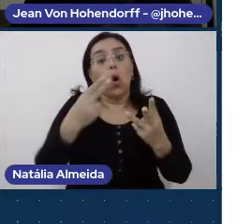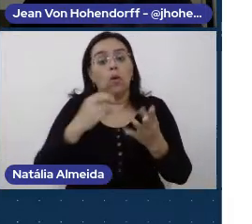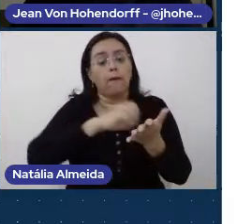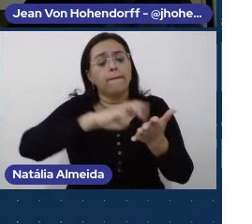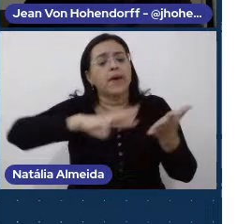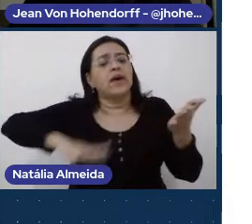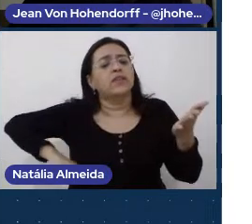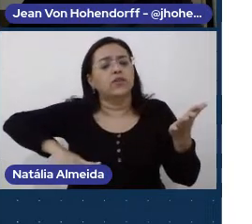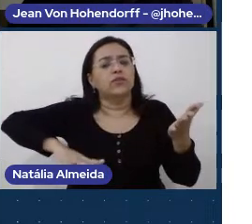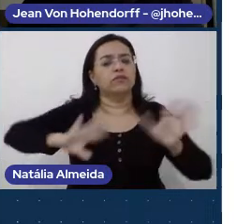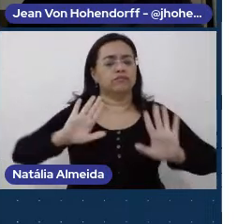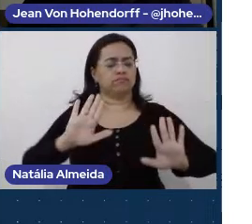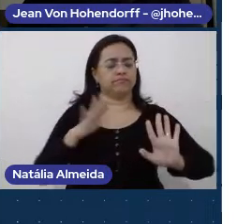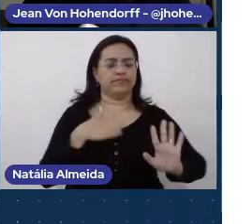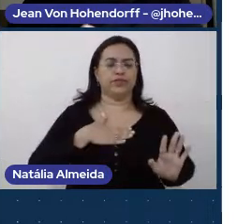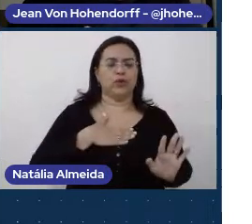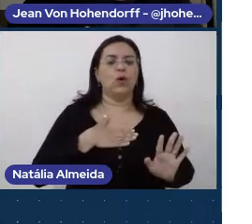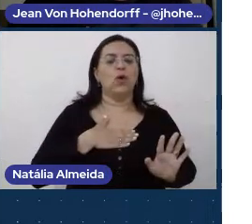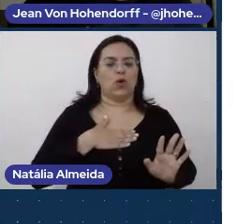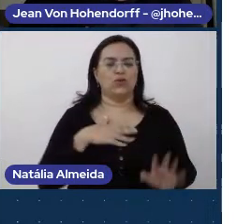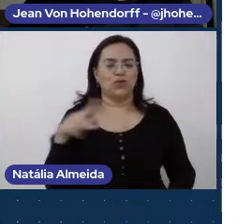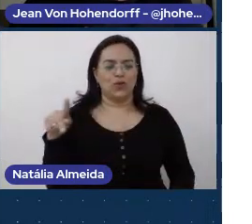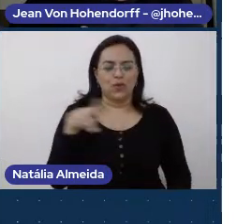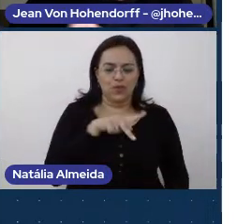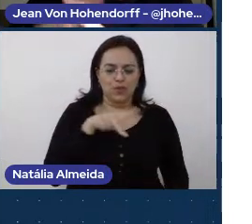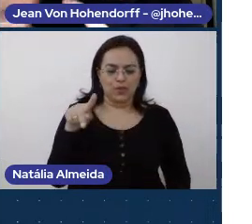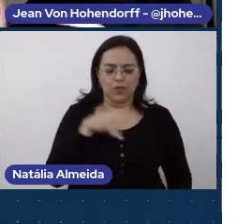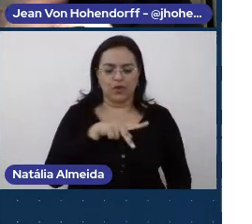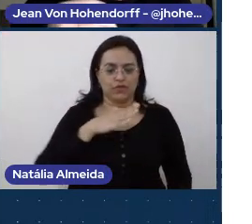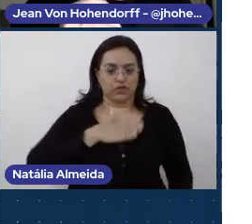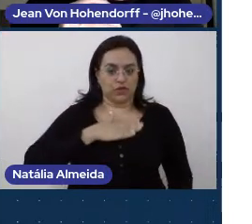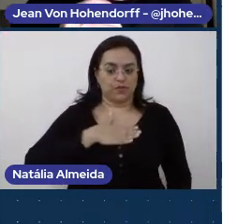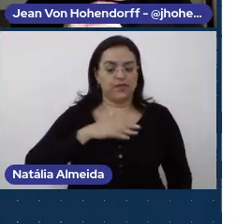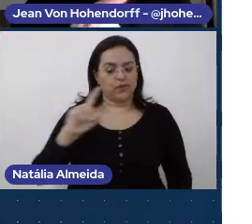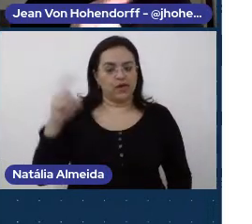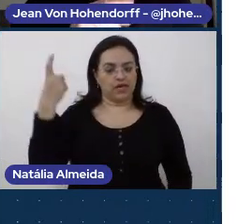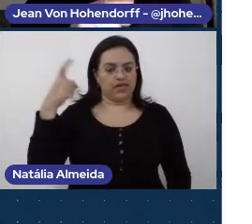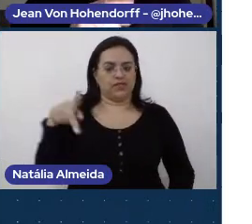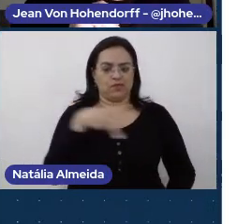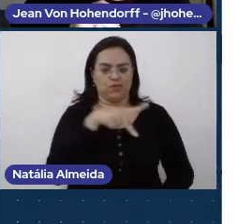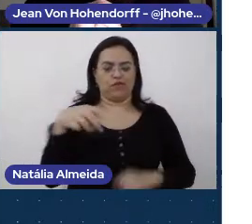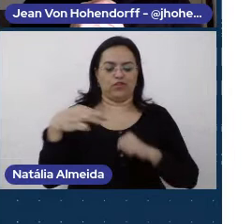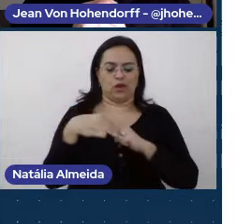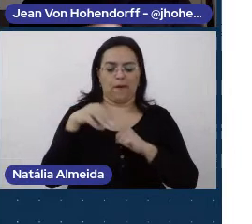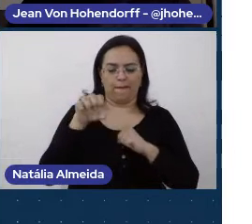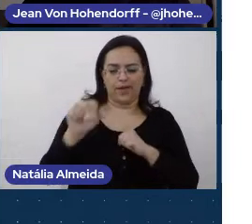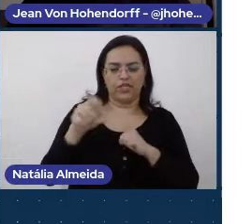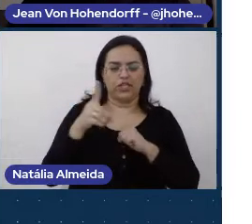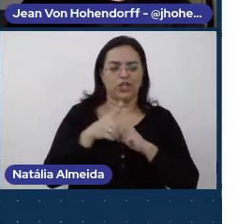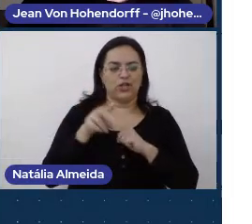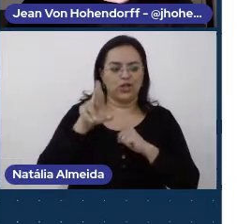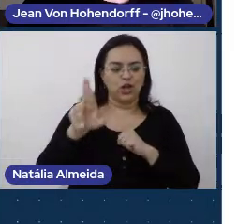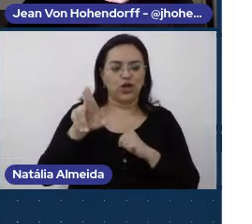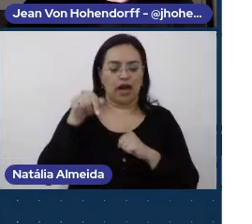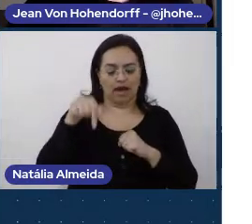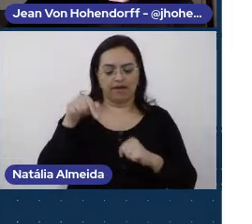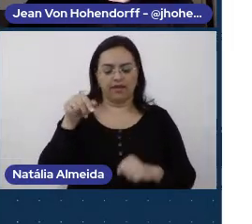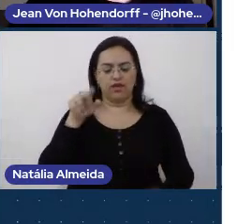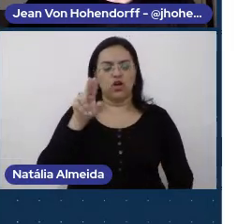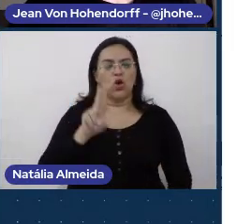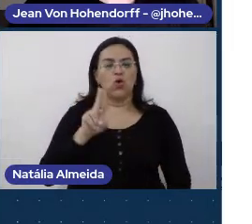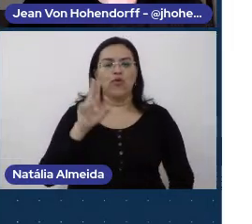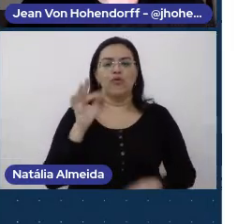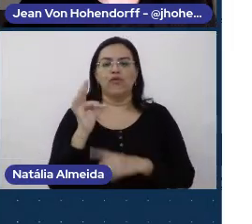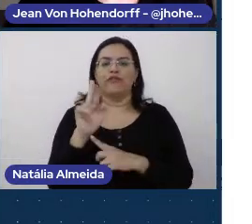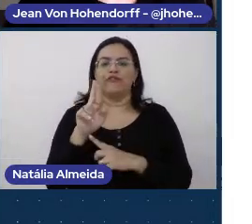gosto muito do que um professor meu de mestrado e doutorado na Federal aqui do Rio Grande do Sul, onde eu acabei